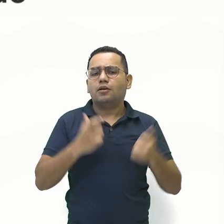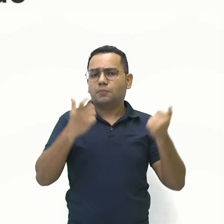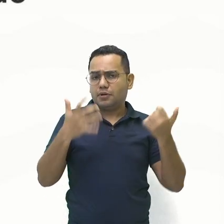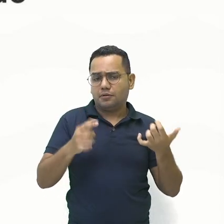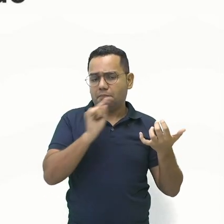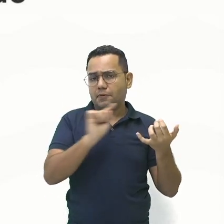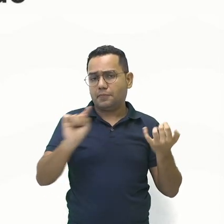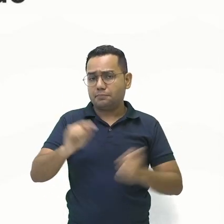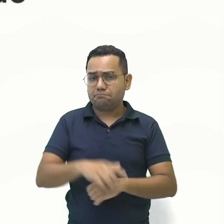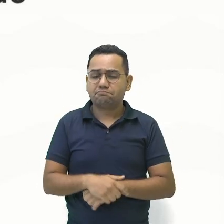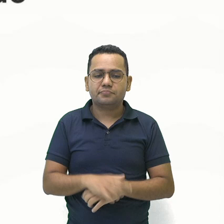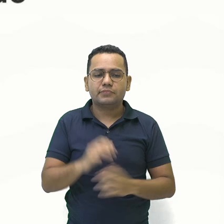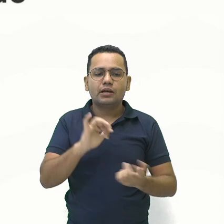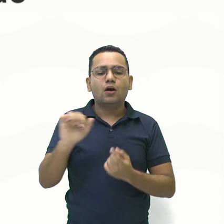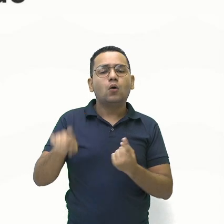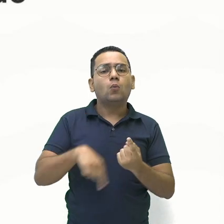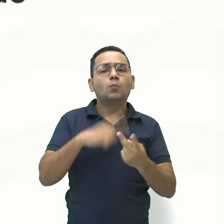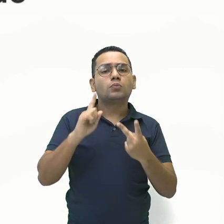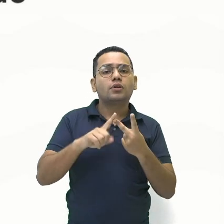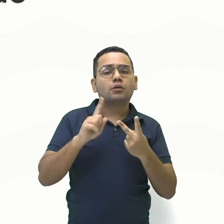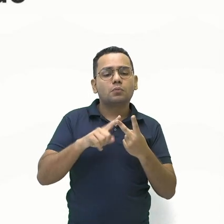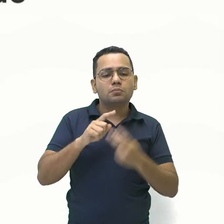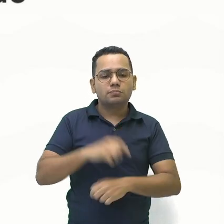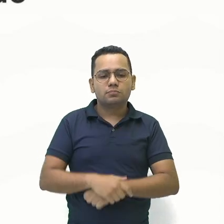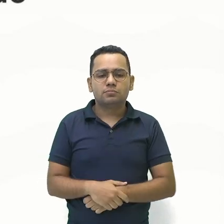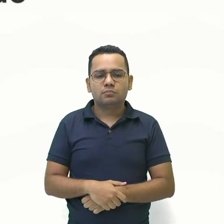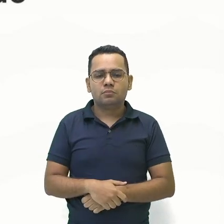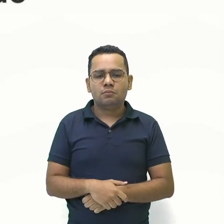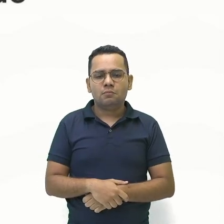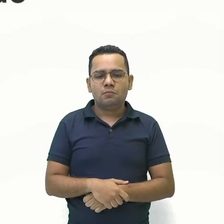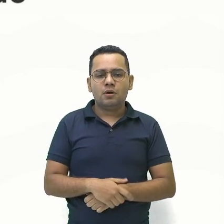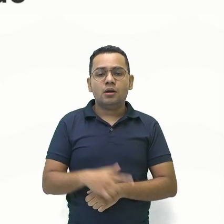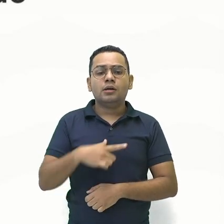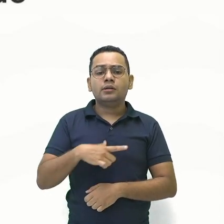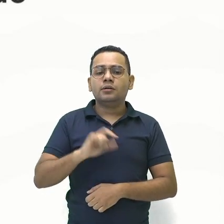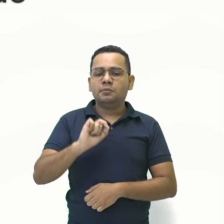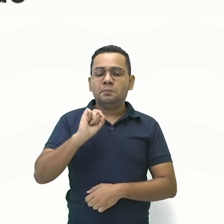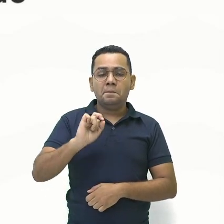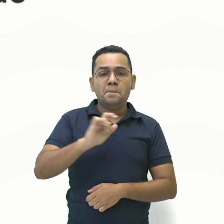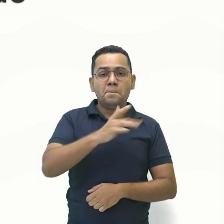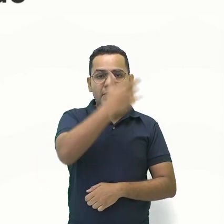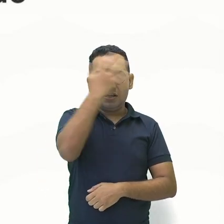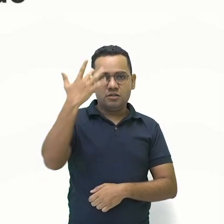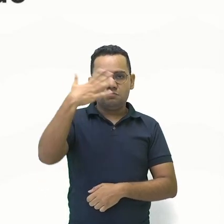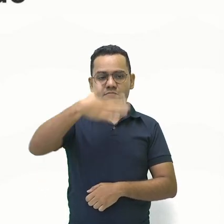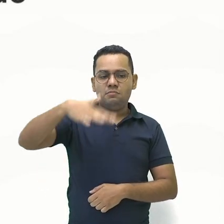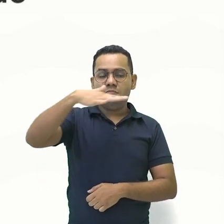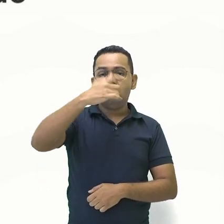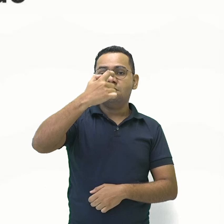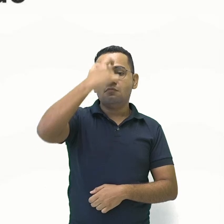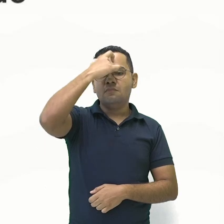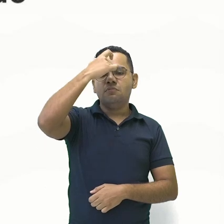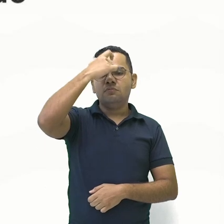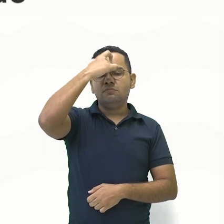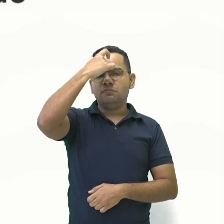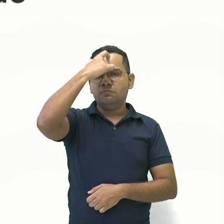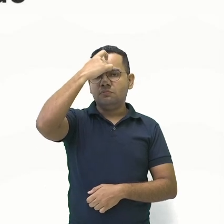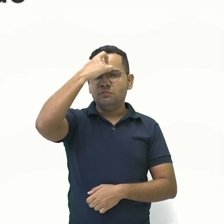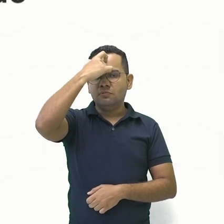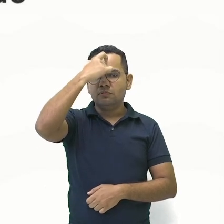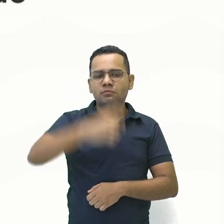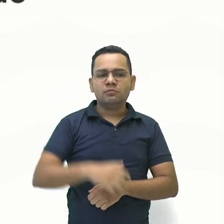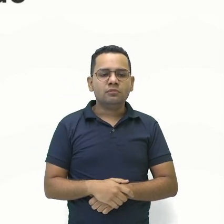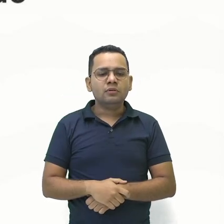decorrer dessa aula, inclusive. Outro objetivo da educação ambiental é formar cidadãos mais conscientes, mais críticos,